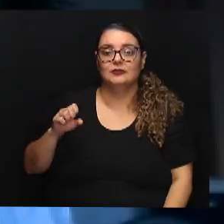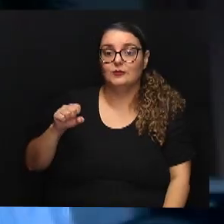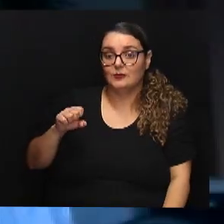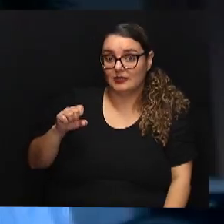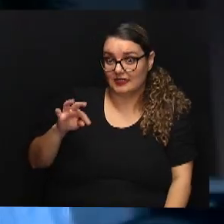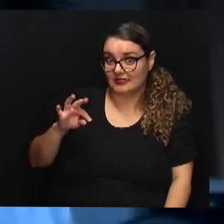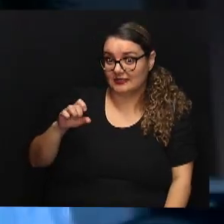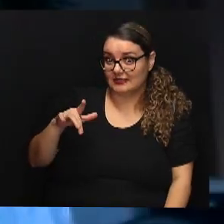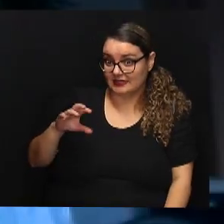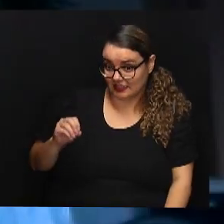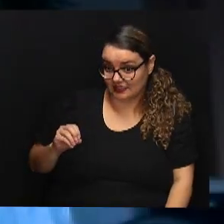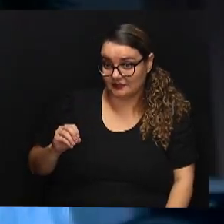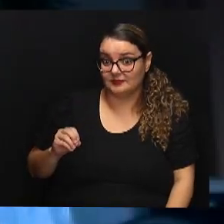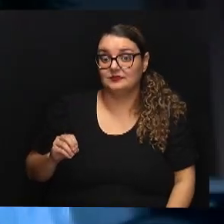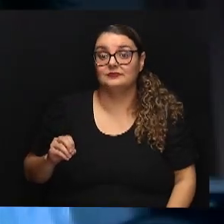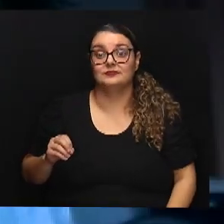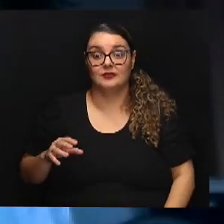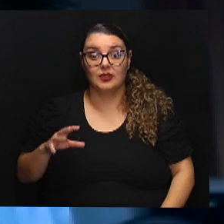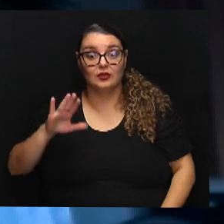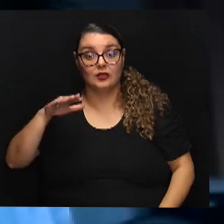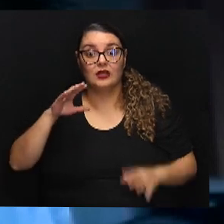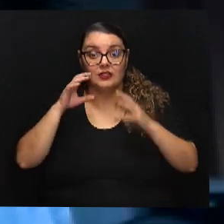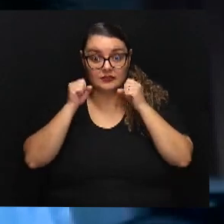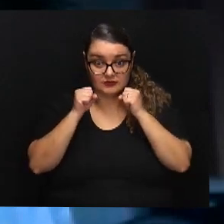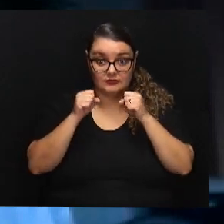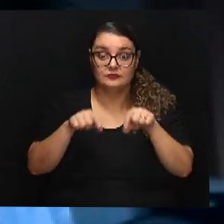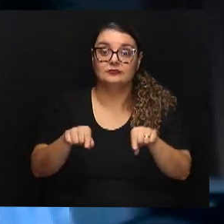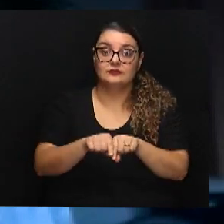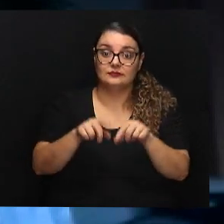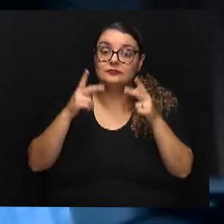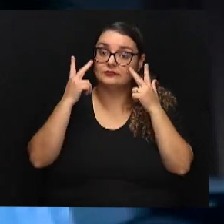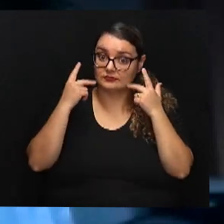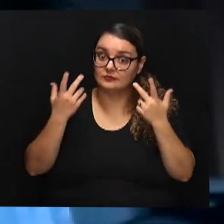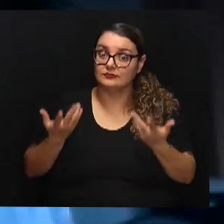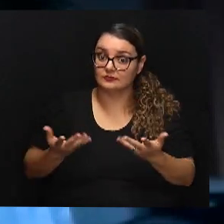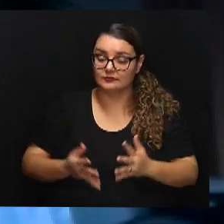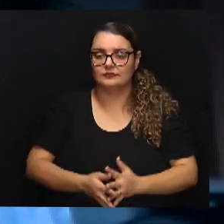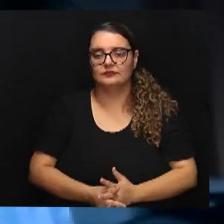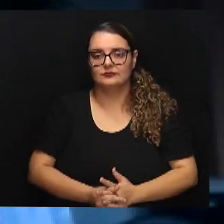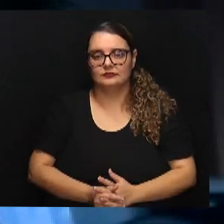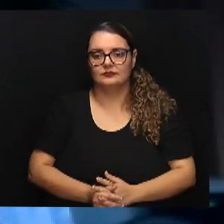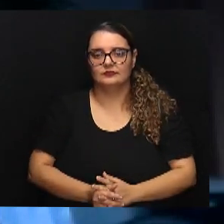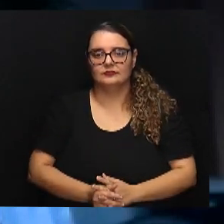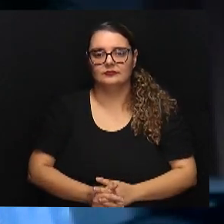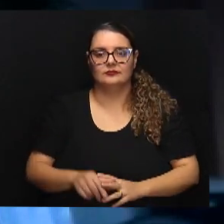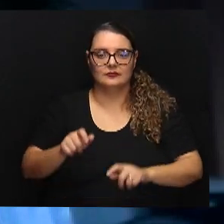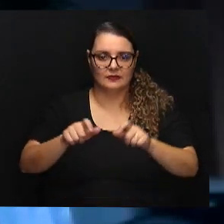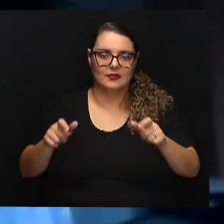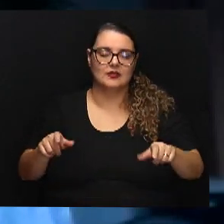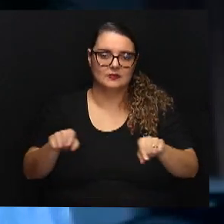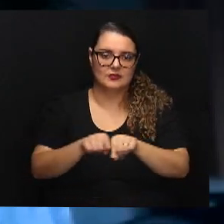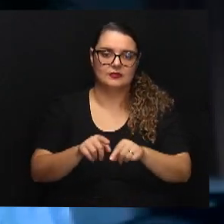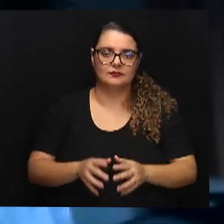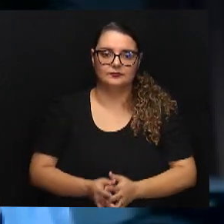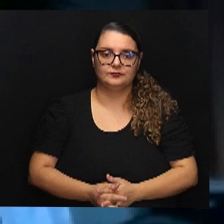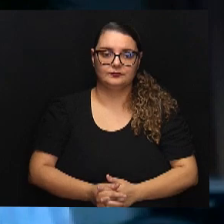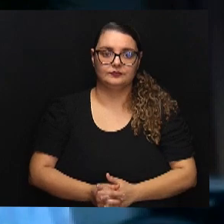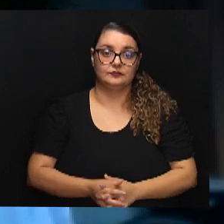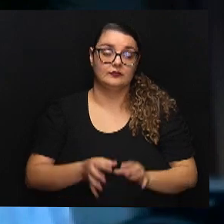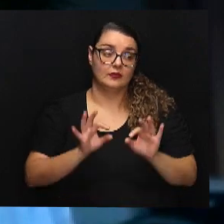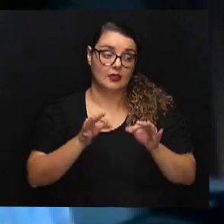muitos pacientes também que têm aqueles barulhos, né? Ouve um estalo na hora que abre a boca, um estalo na hora que fecha a boca, também muito